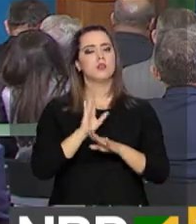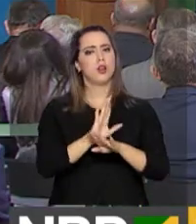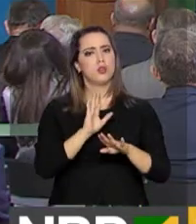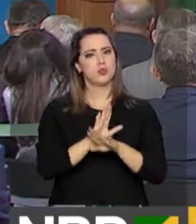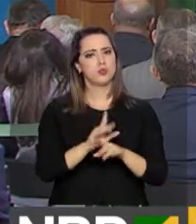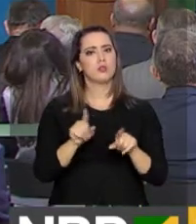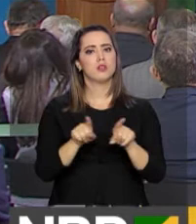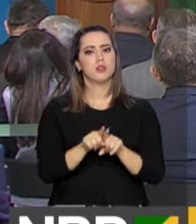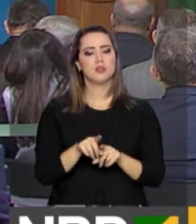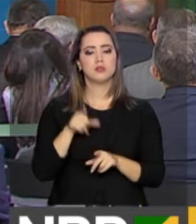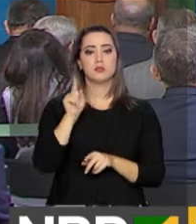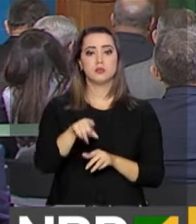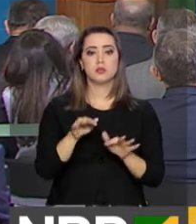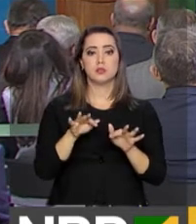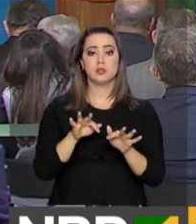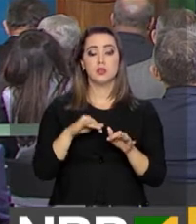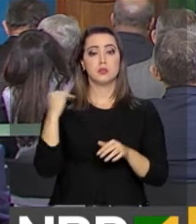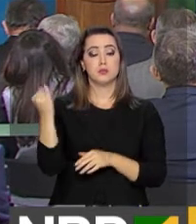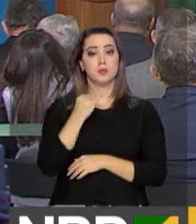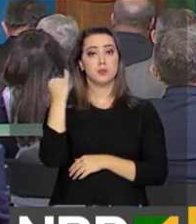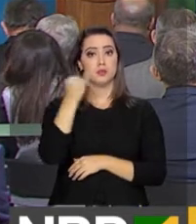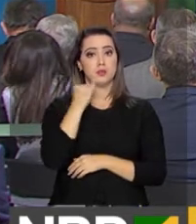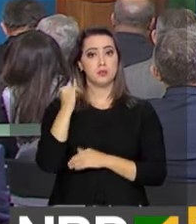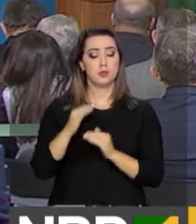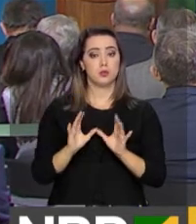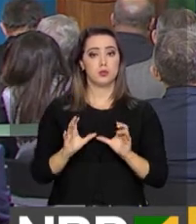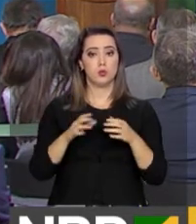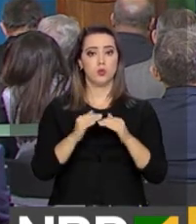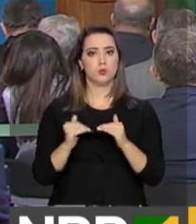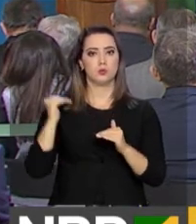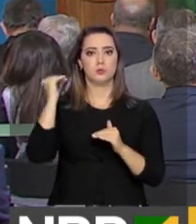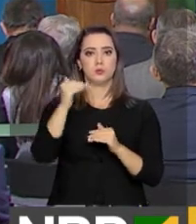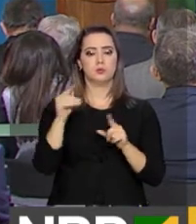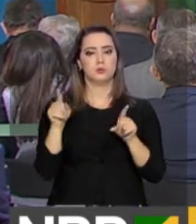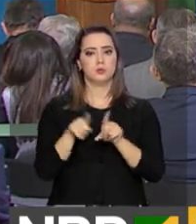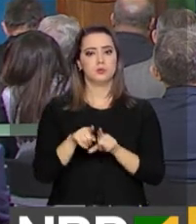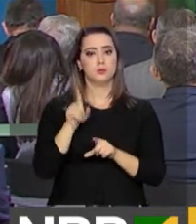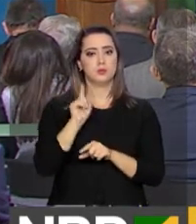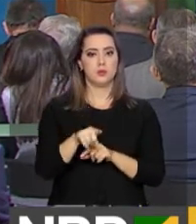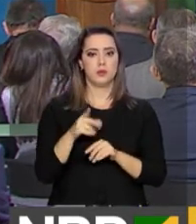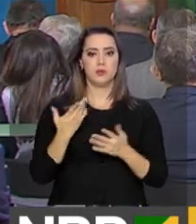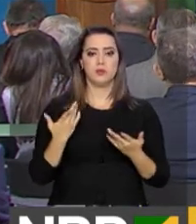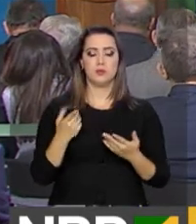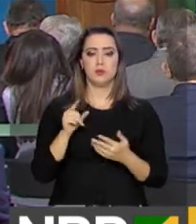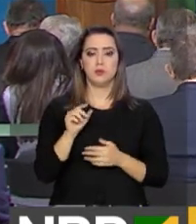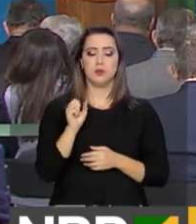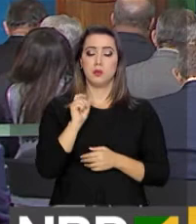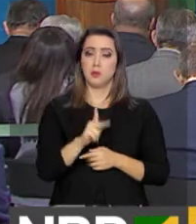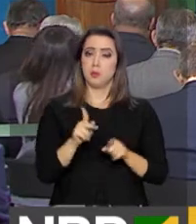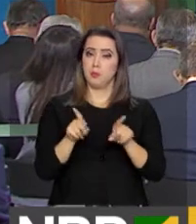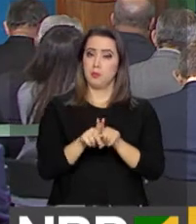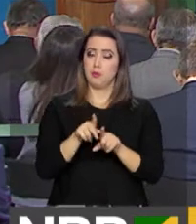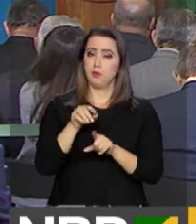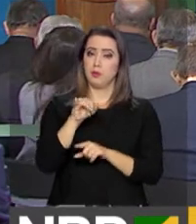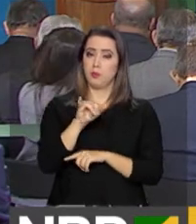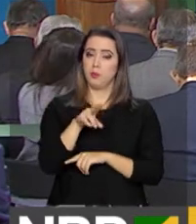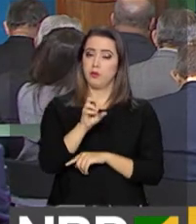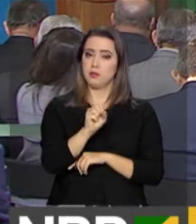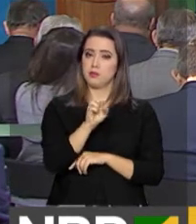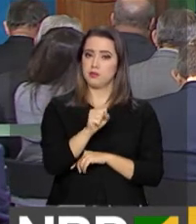por sua significativa maioria até o presente para a hipótese de a reforma da previdência